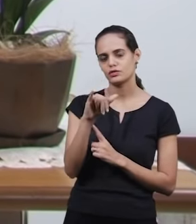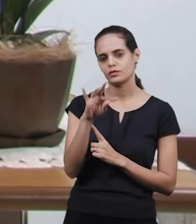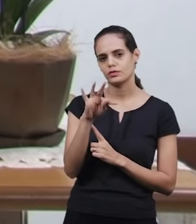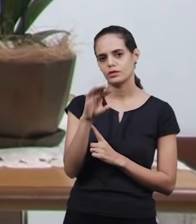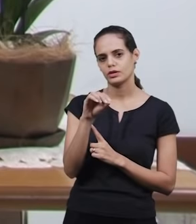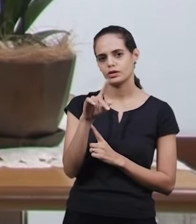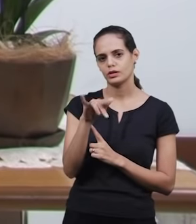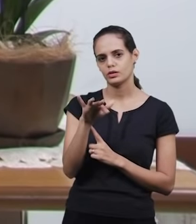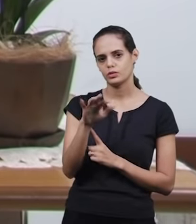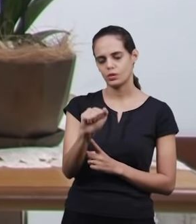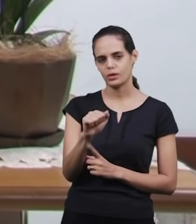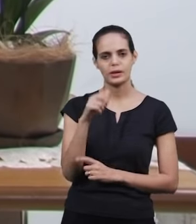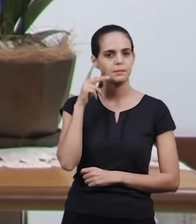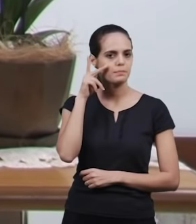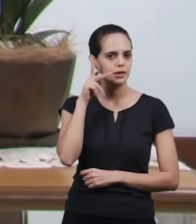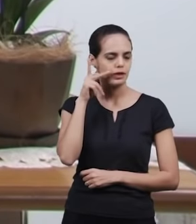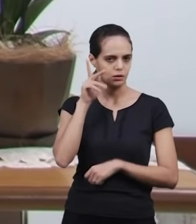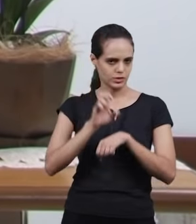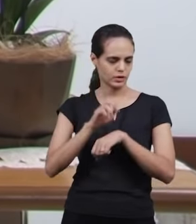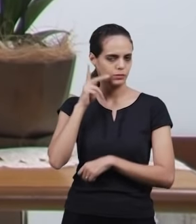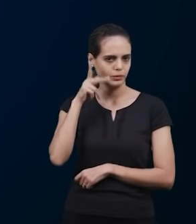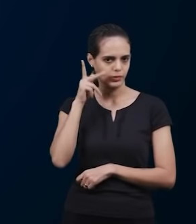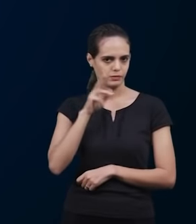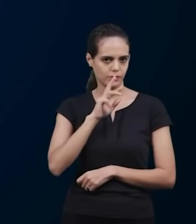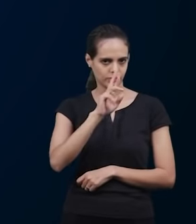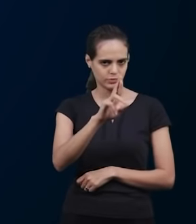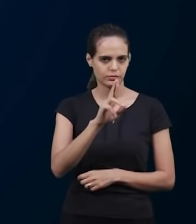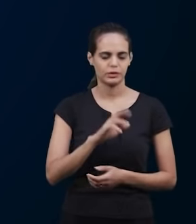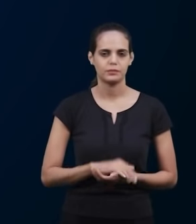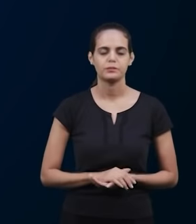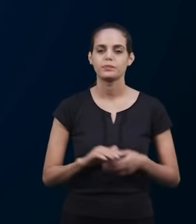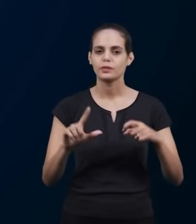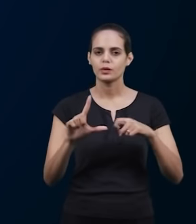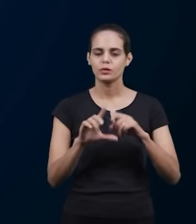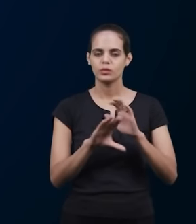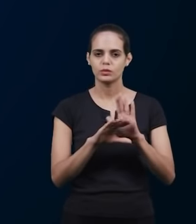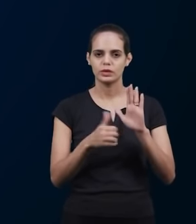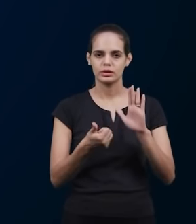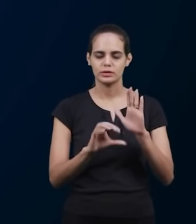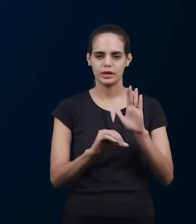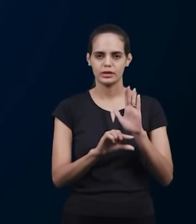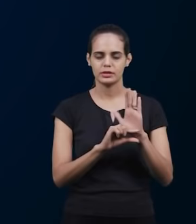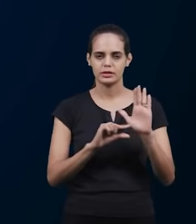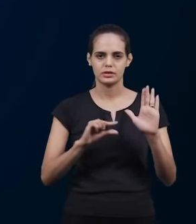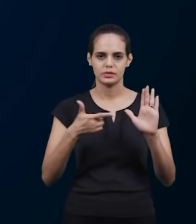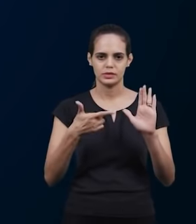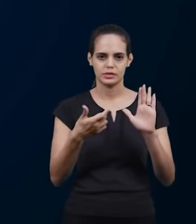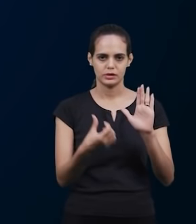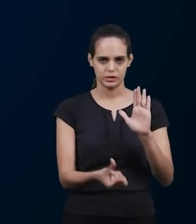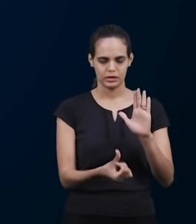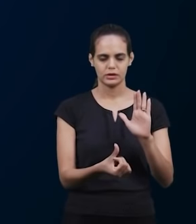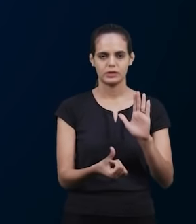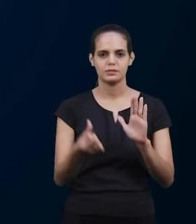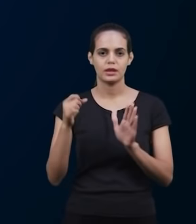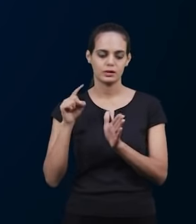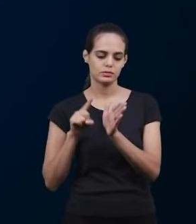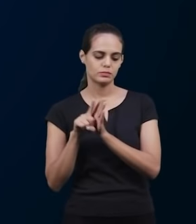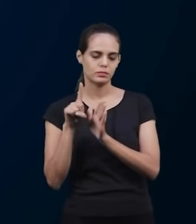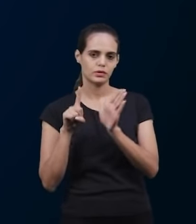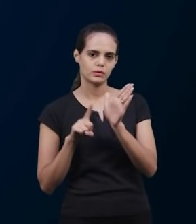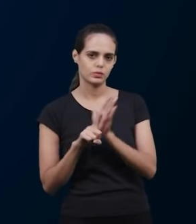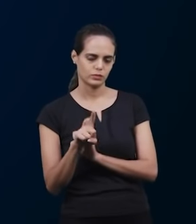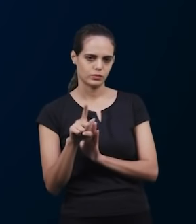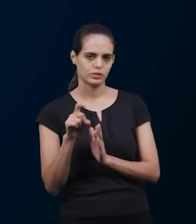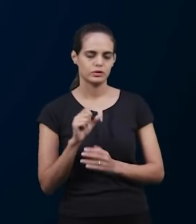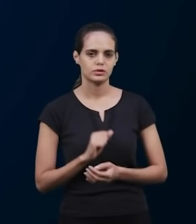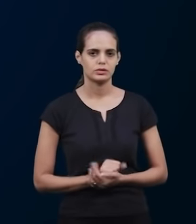de Teresina, Piauí. Vamos ouvi-la. De acordo com Lucas 10:26, as perguntas que